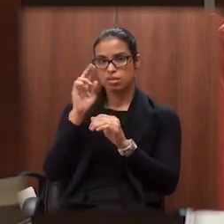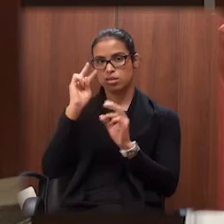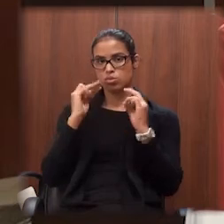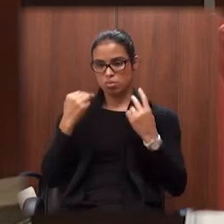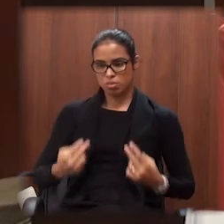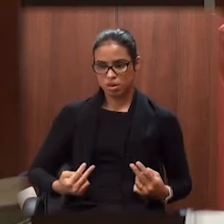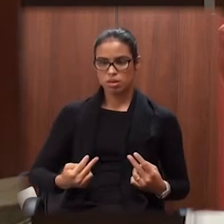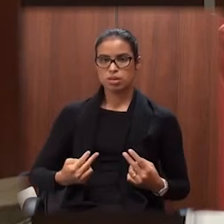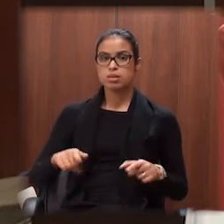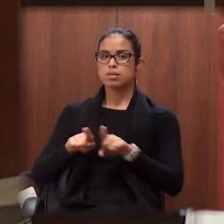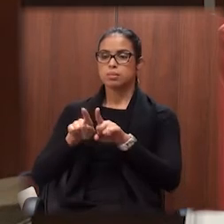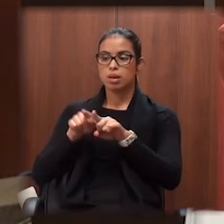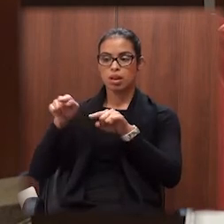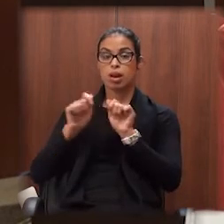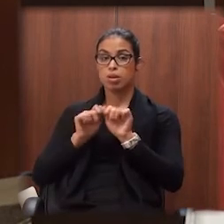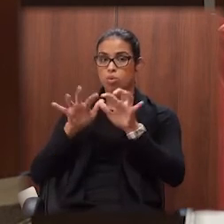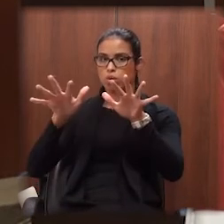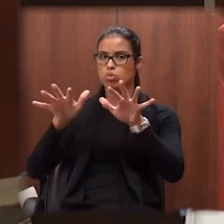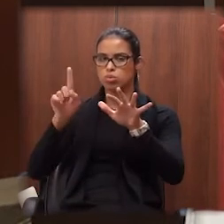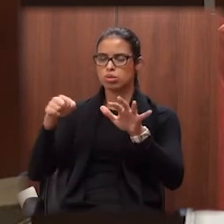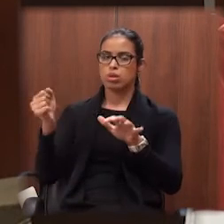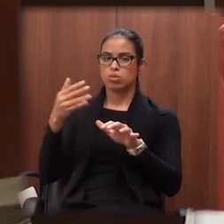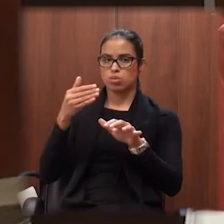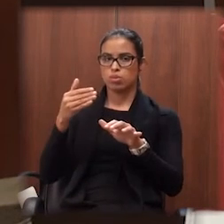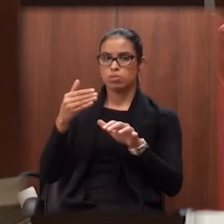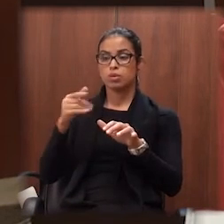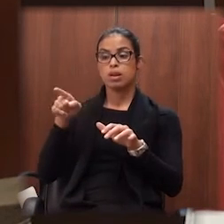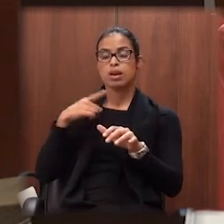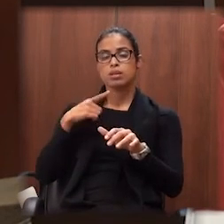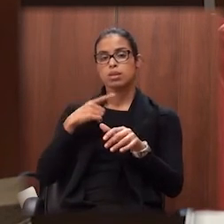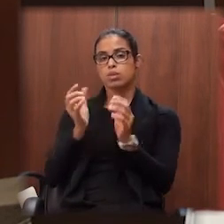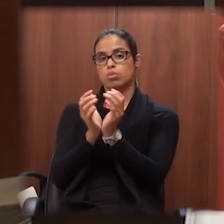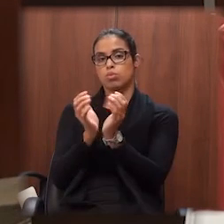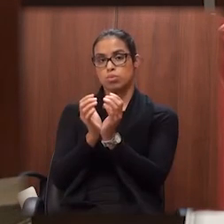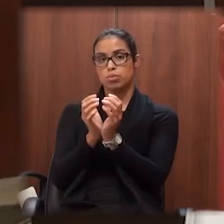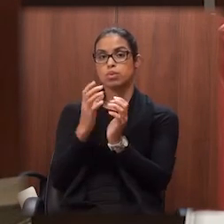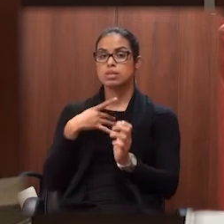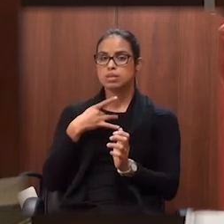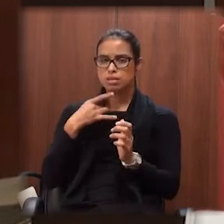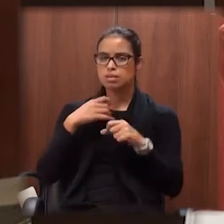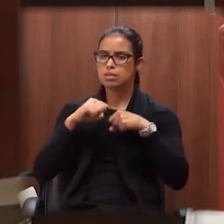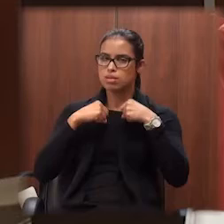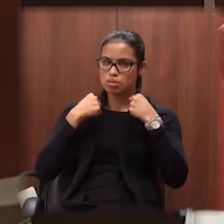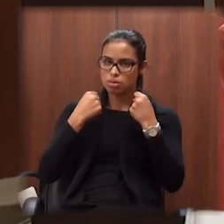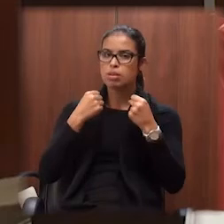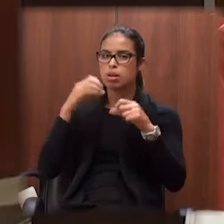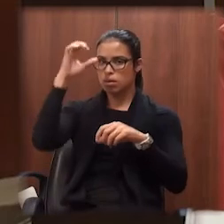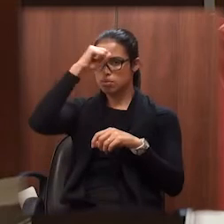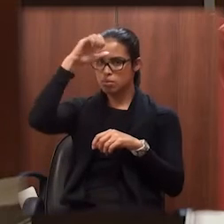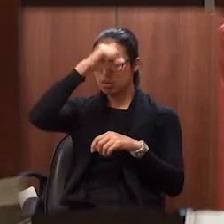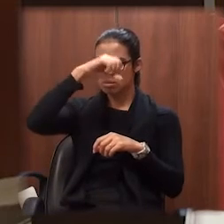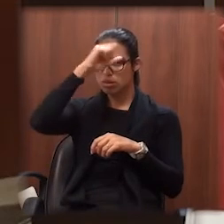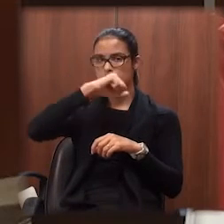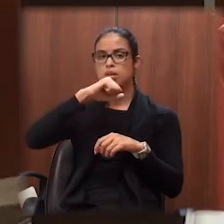Guarulhos, relativamente novo, e lá há um grupo que se dedica